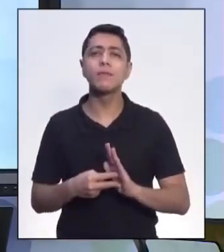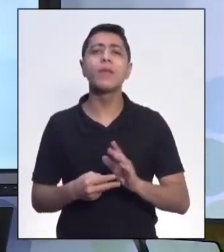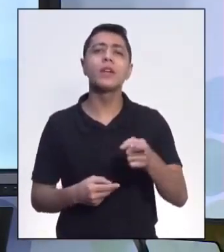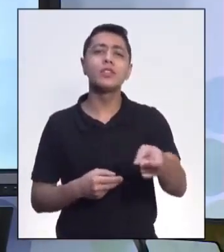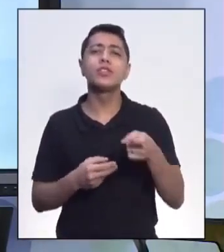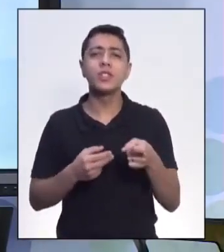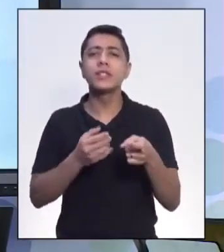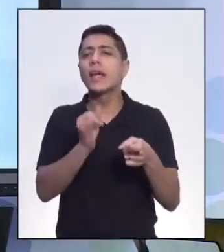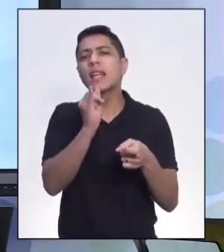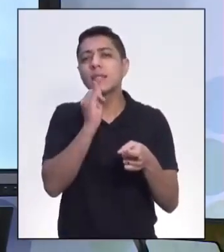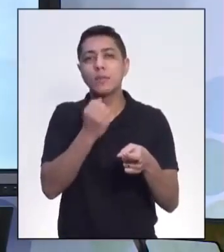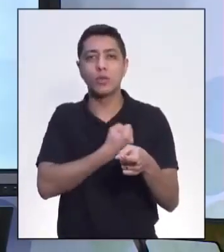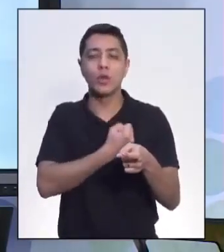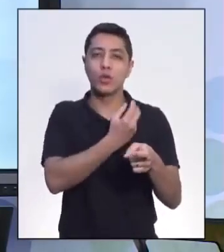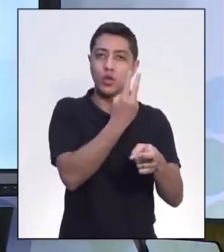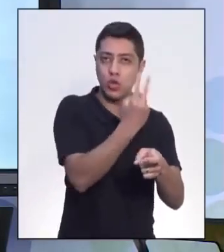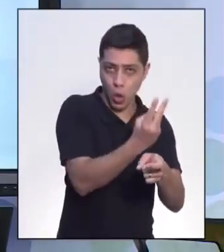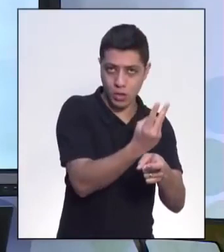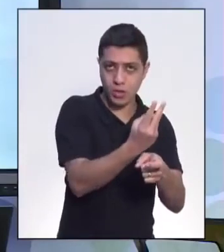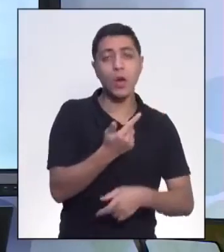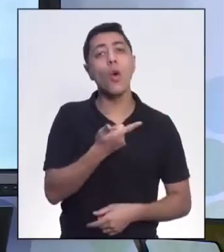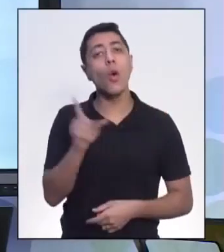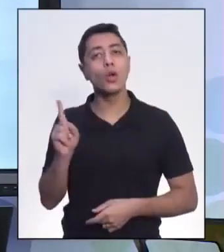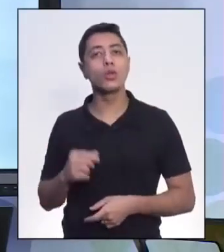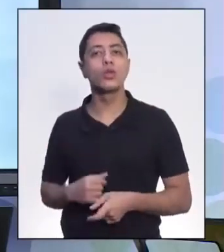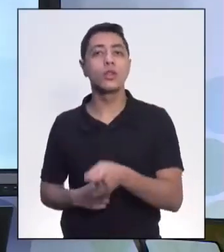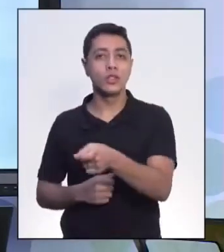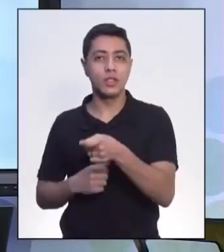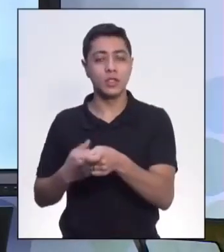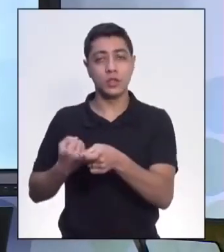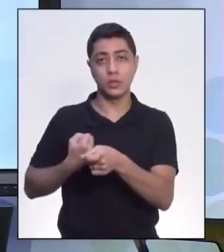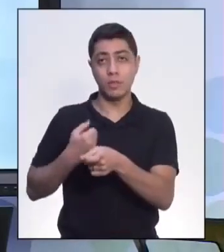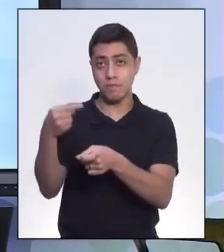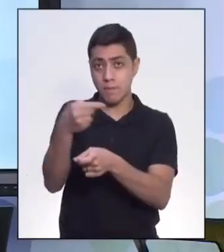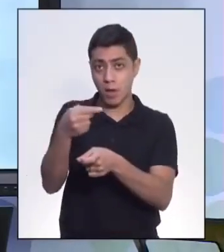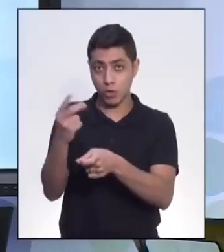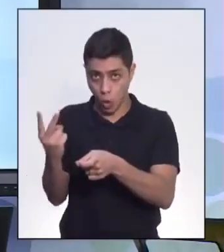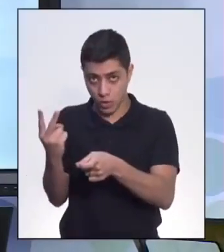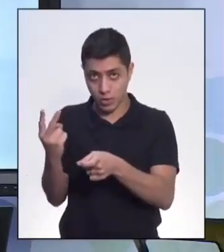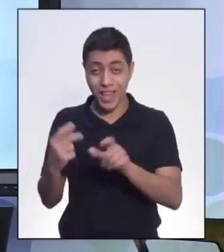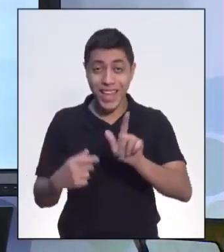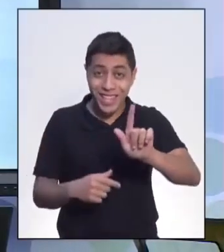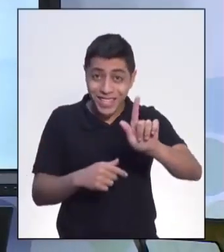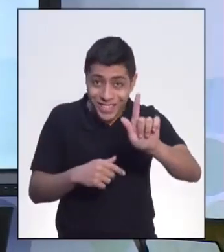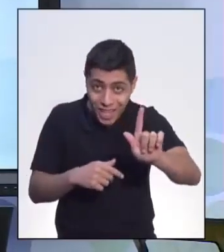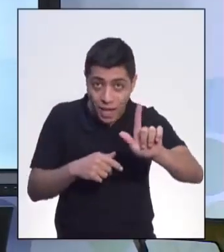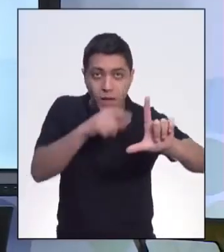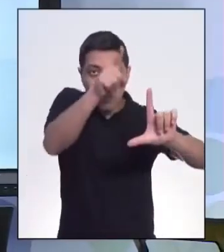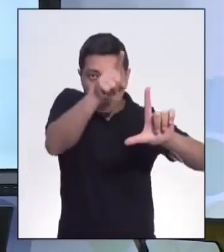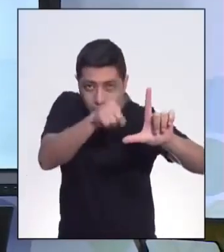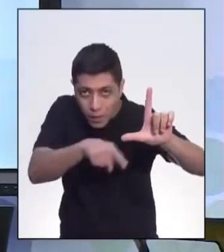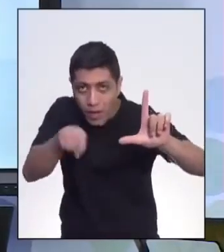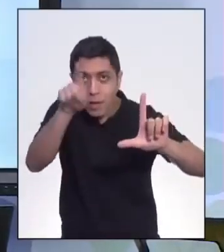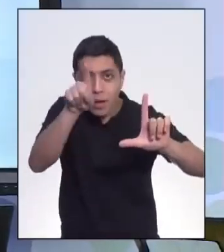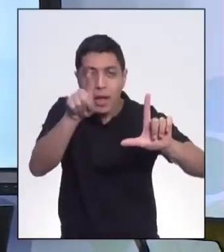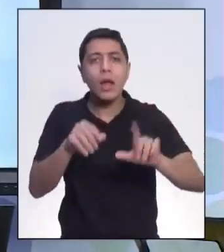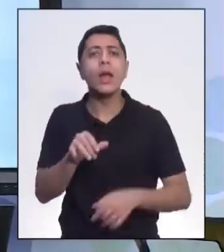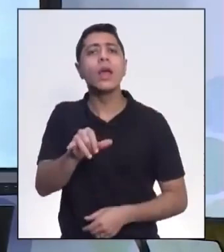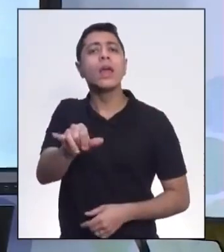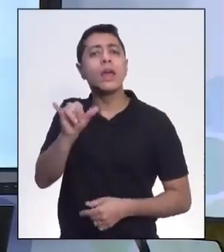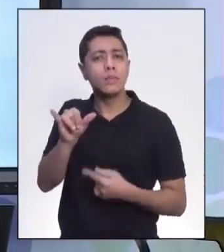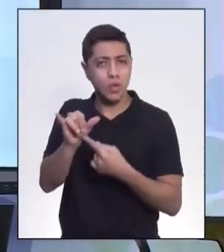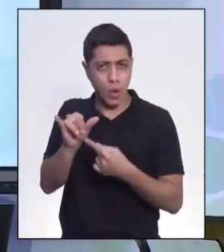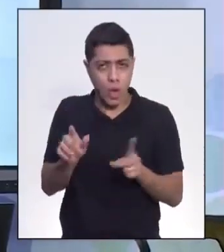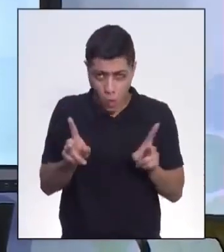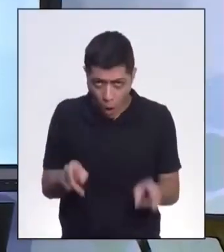pegar o valor de x menos 2, olhando para g, que é a função da parábola, dá o mesmo valor de y? Para 2 e menos 2? Para 3